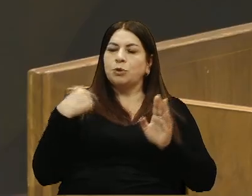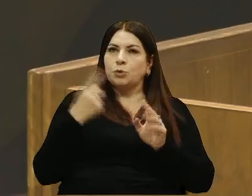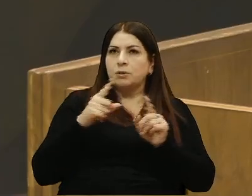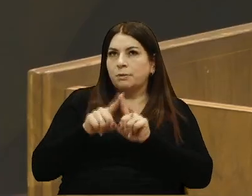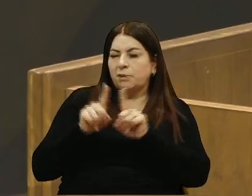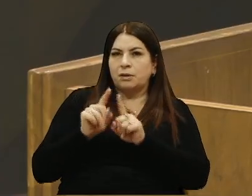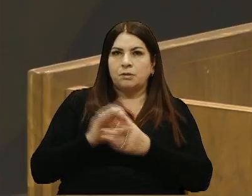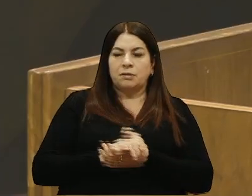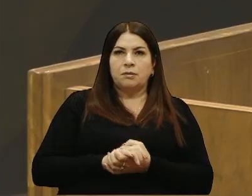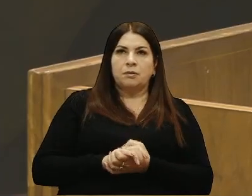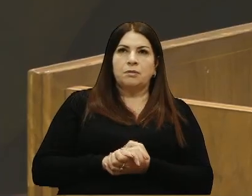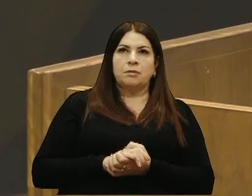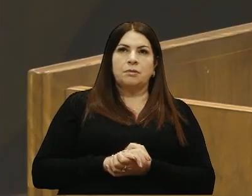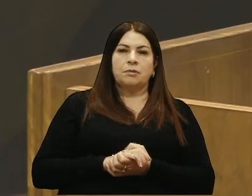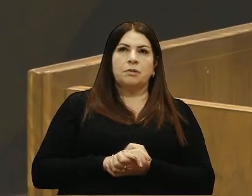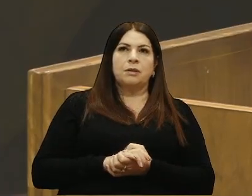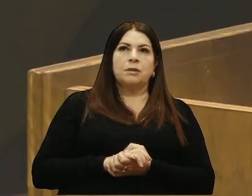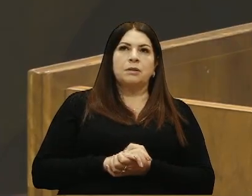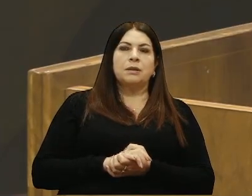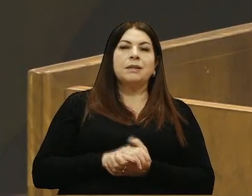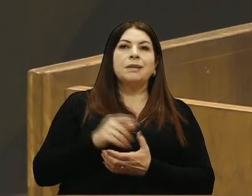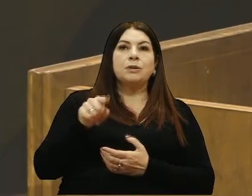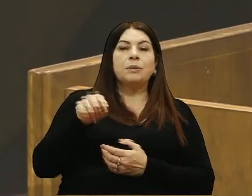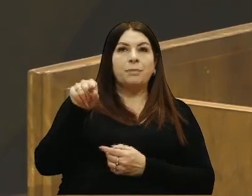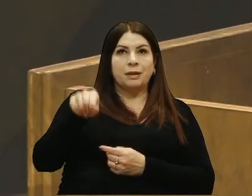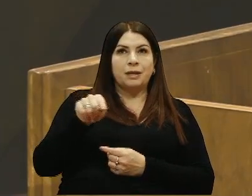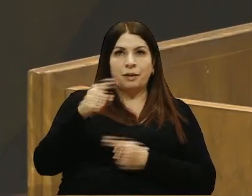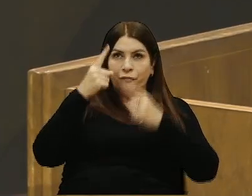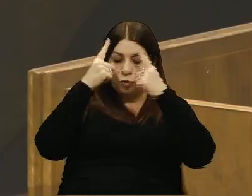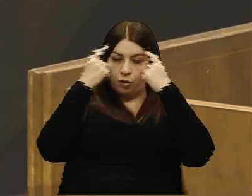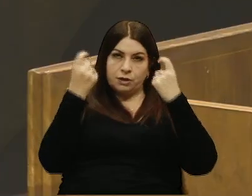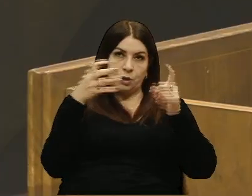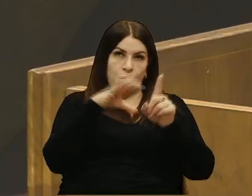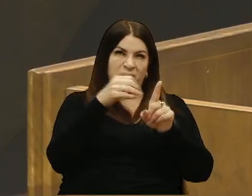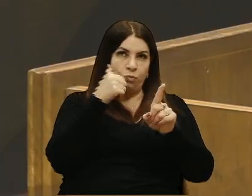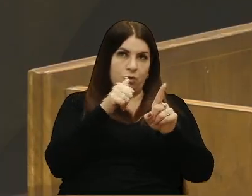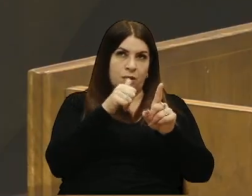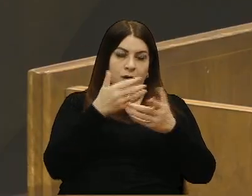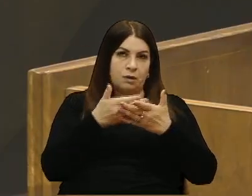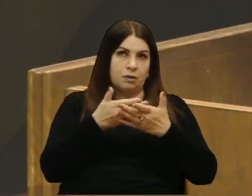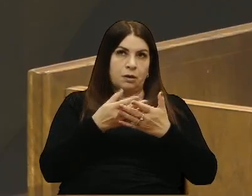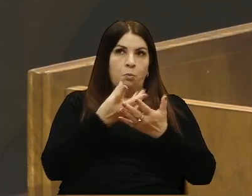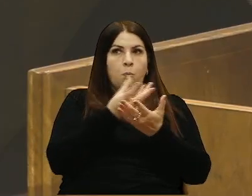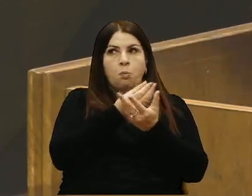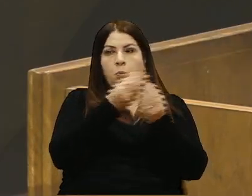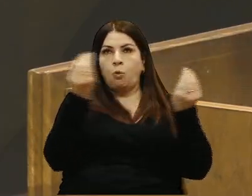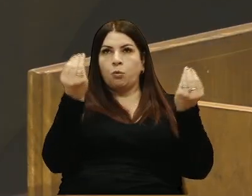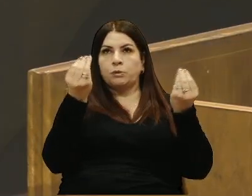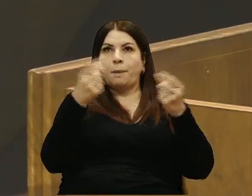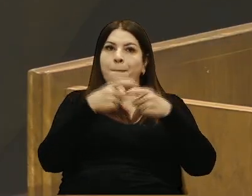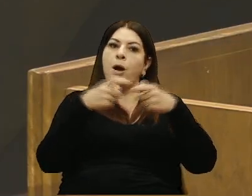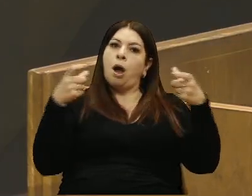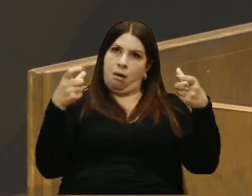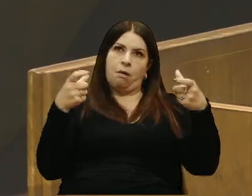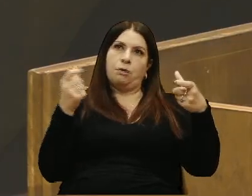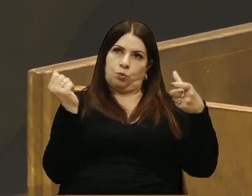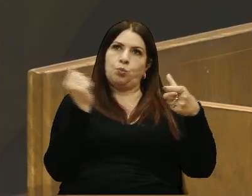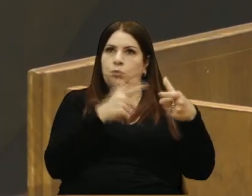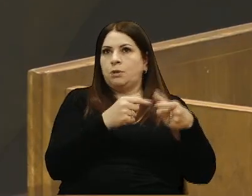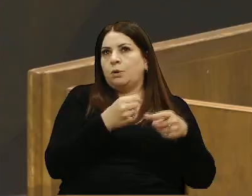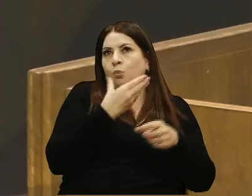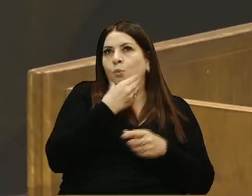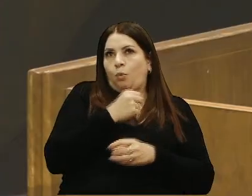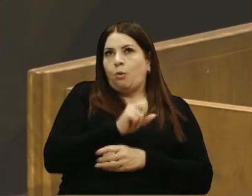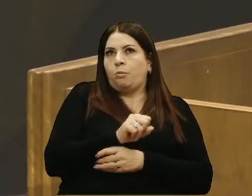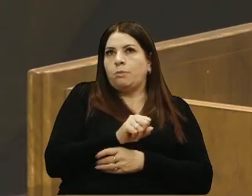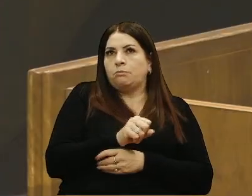sabemos que o caso da violência contra a mulher é inúmeras vezes maior do que é contra o